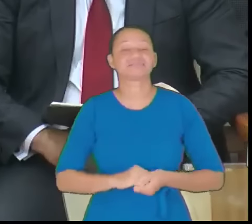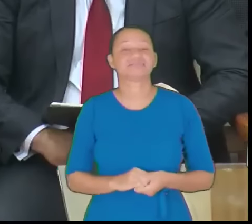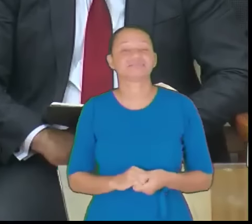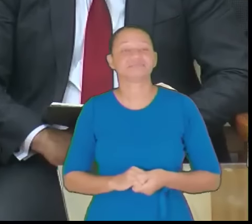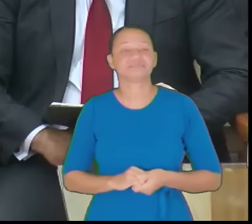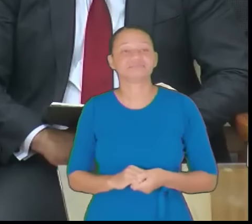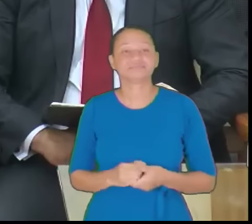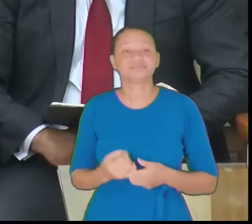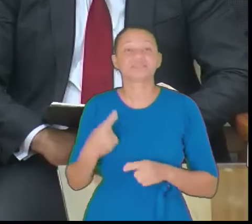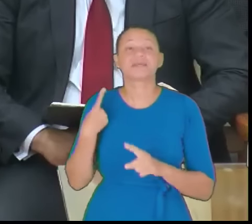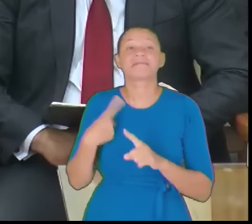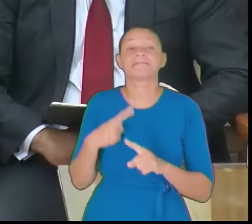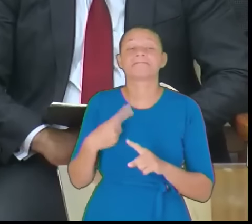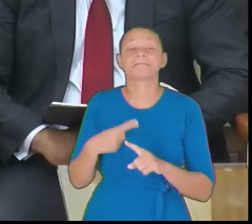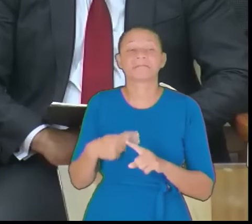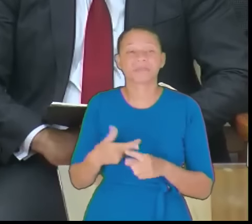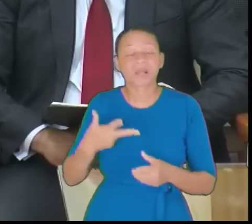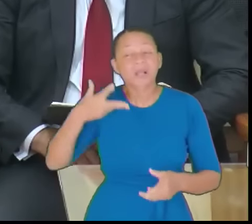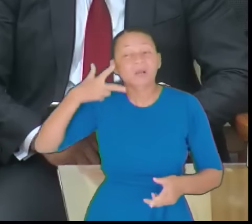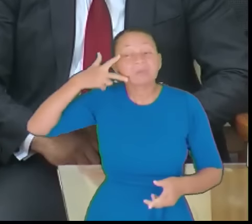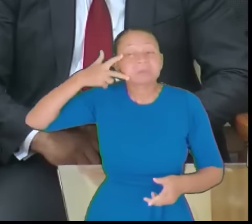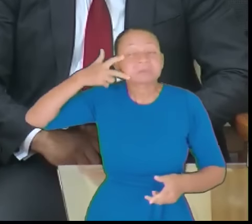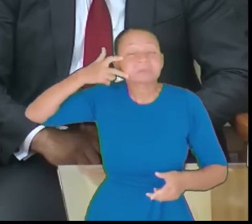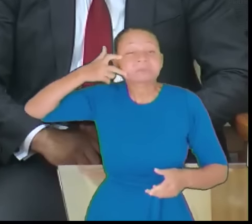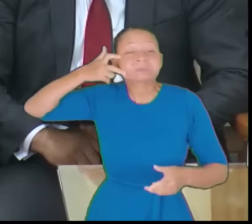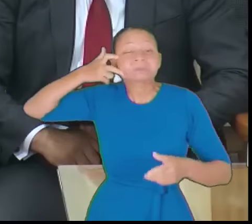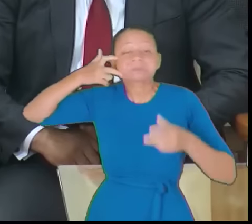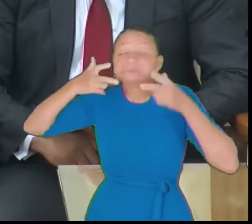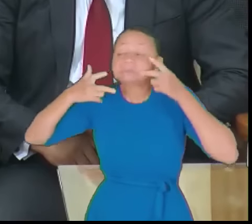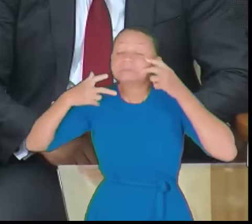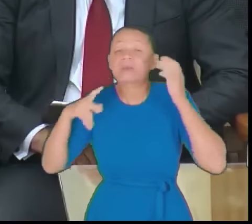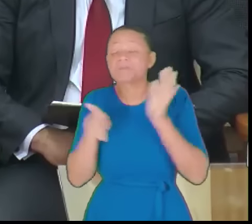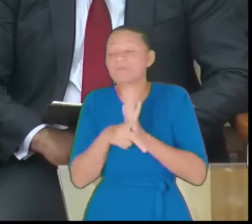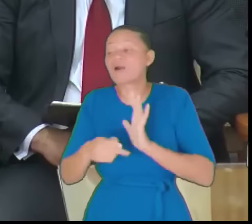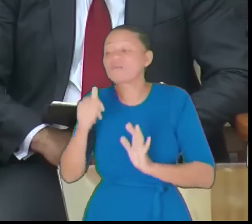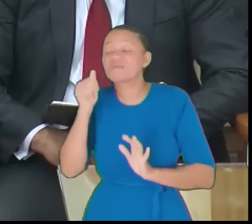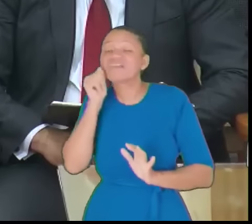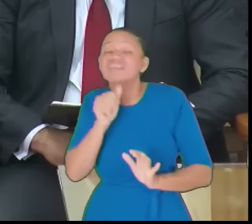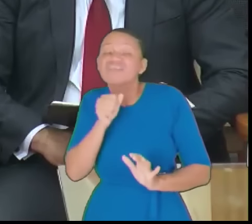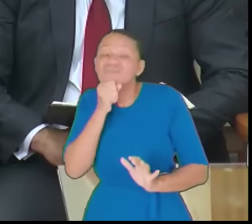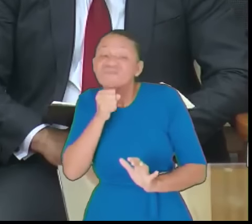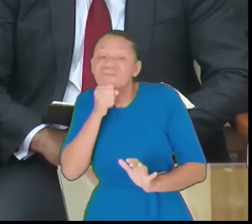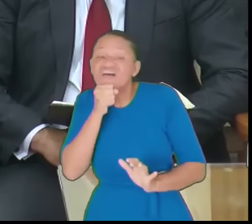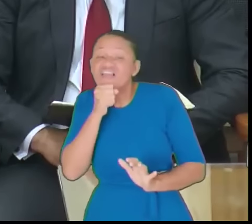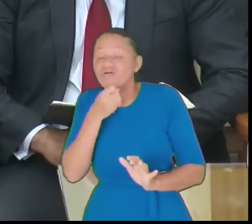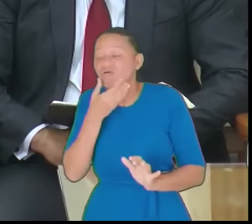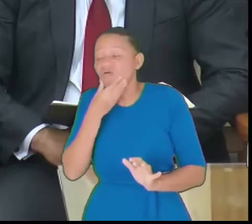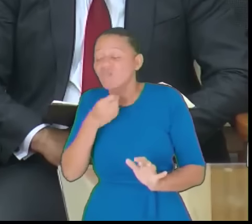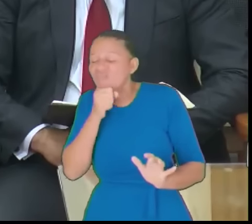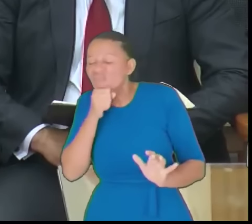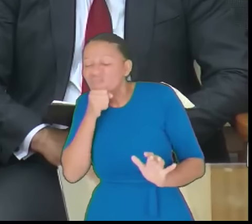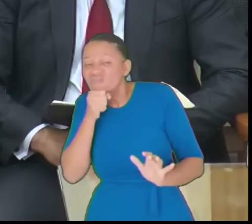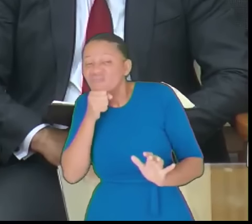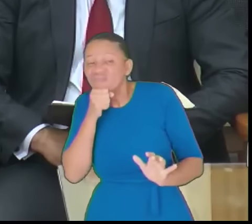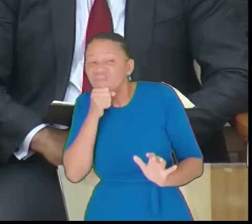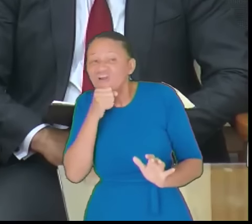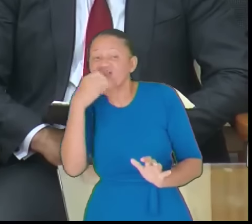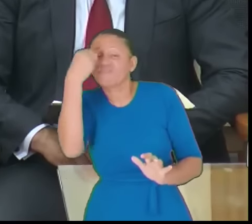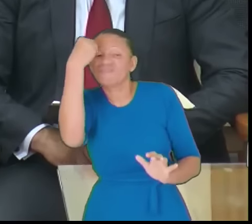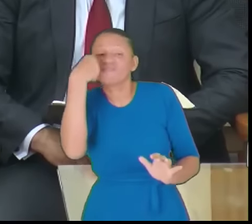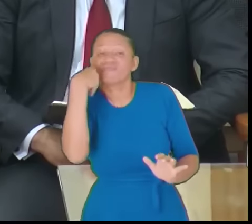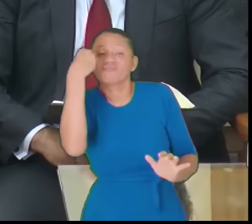Porque as rugas são propícias da velhice, da decrepitude, da